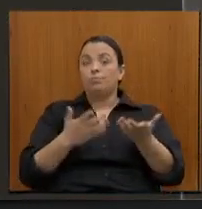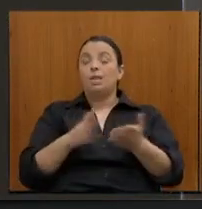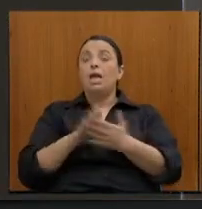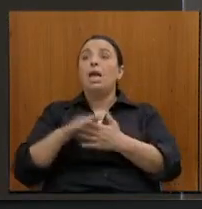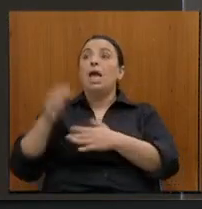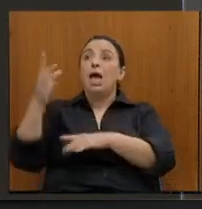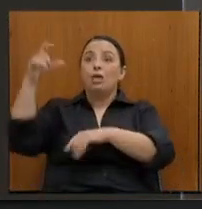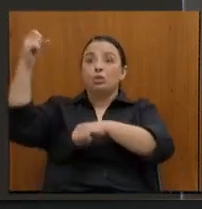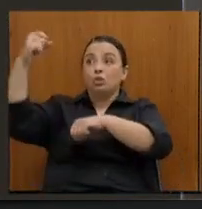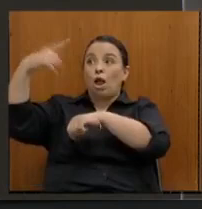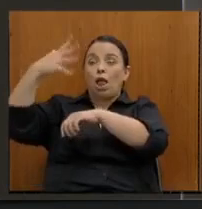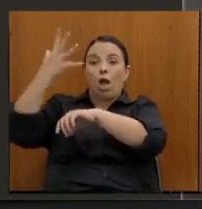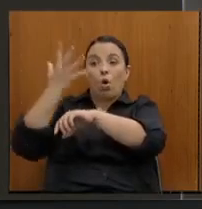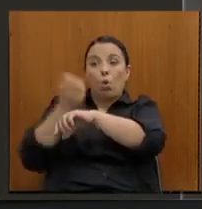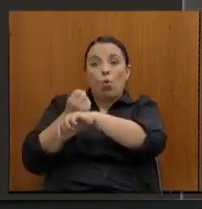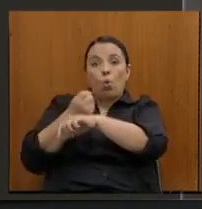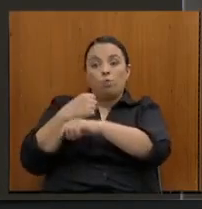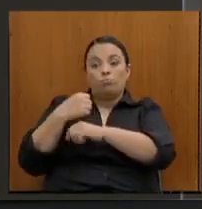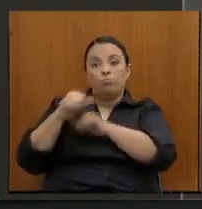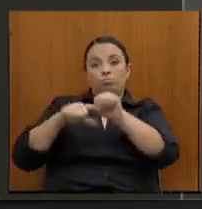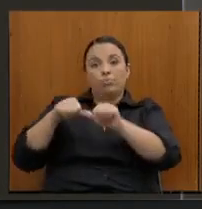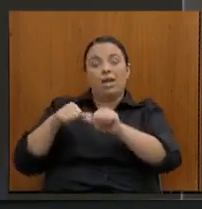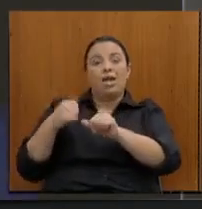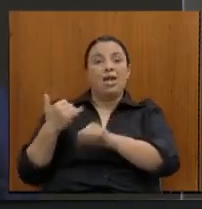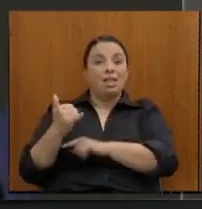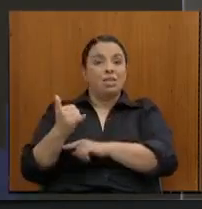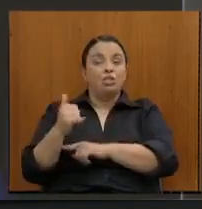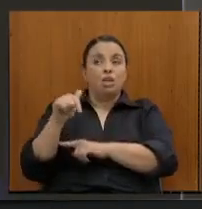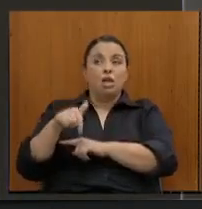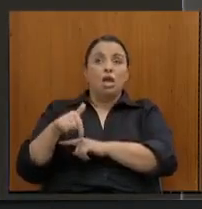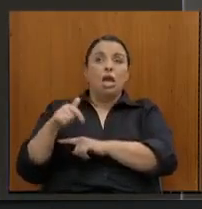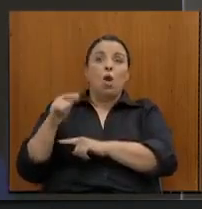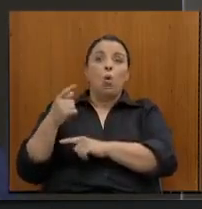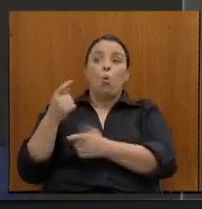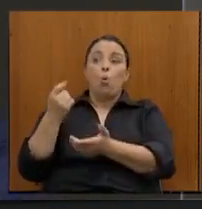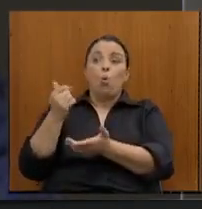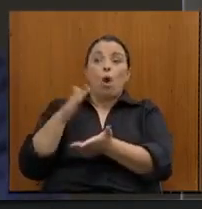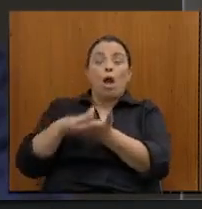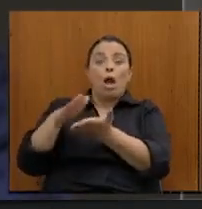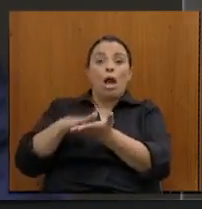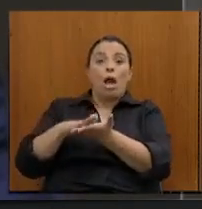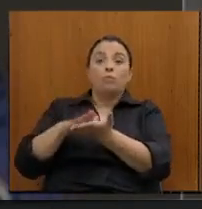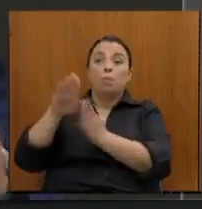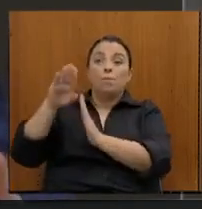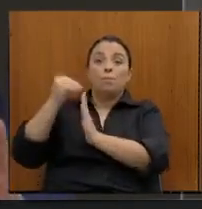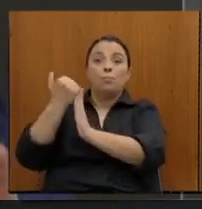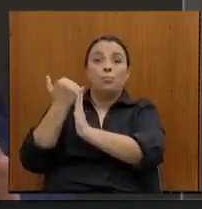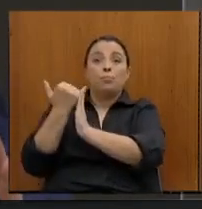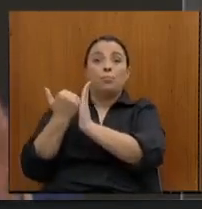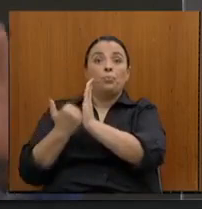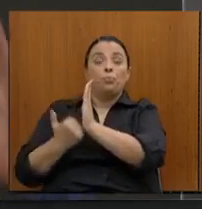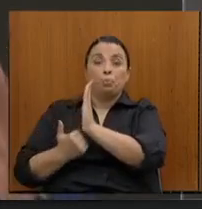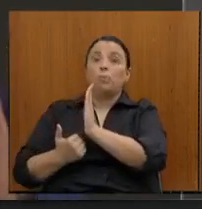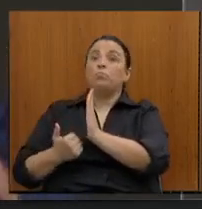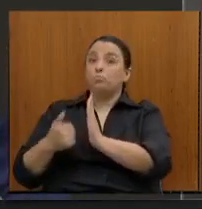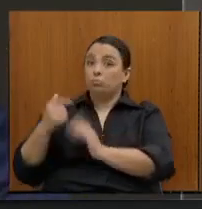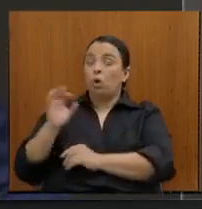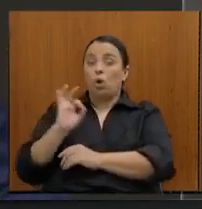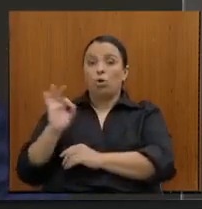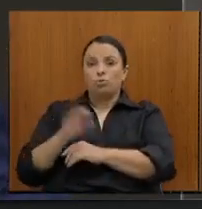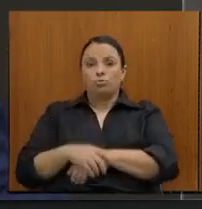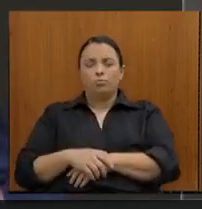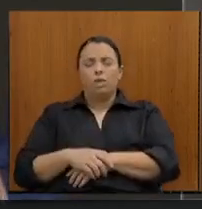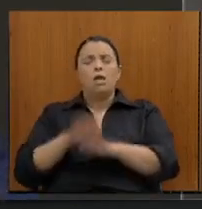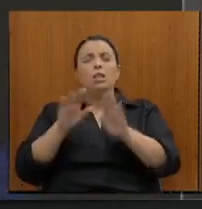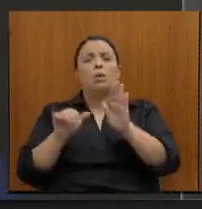redução de custo da solar é uma coisa de tremenda Então a primeira coisa que tem o seguinte como eletrificar a matriz